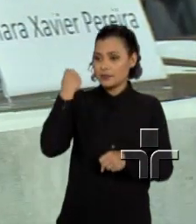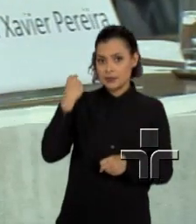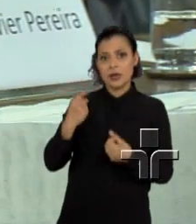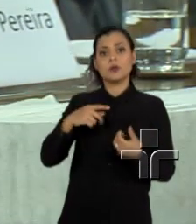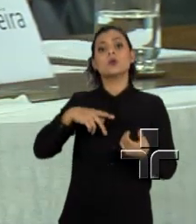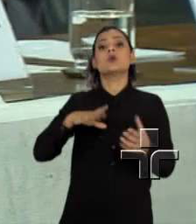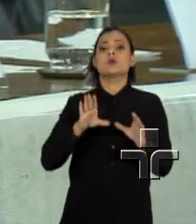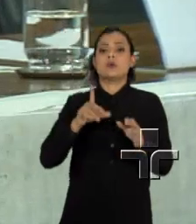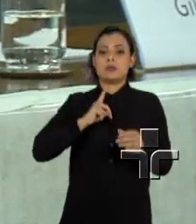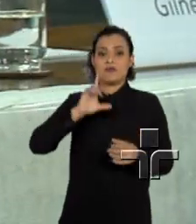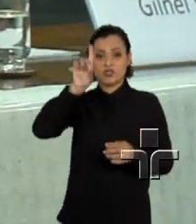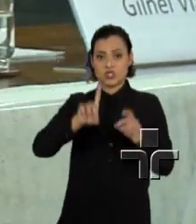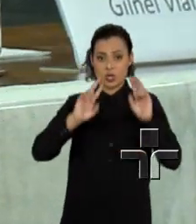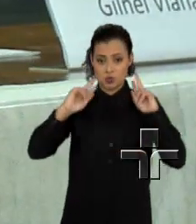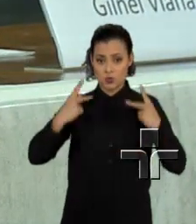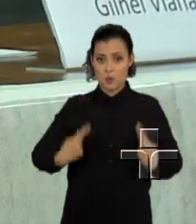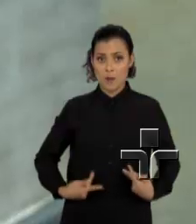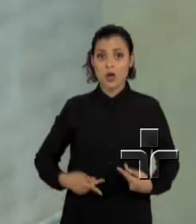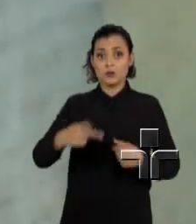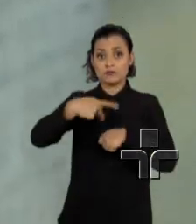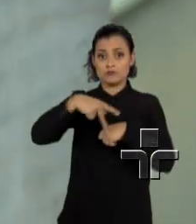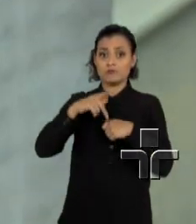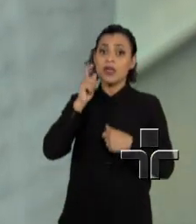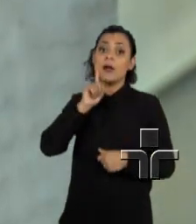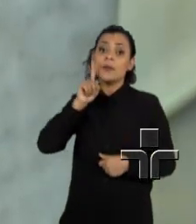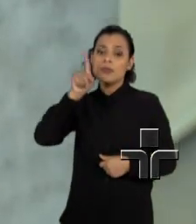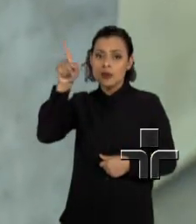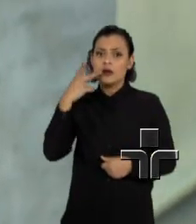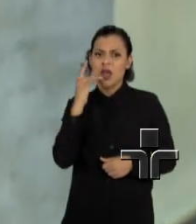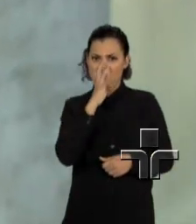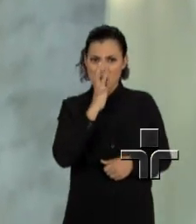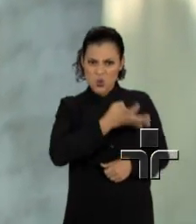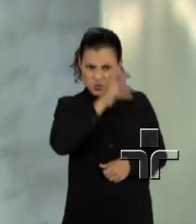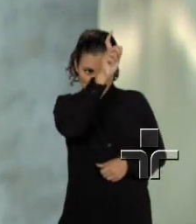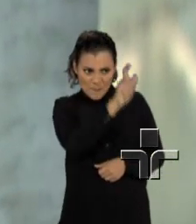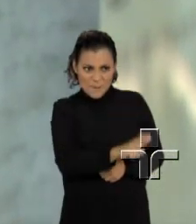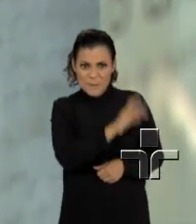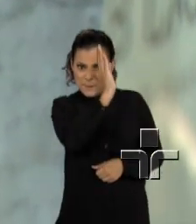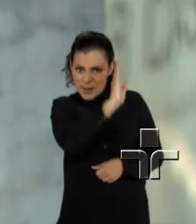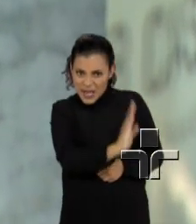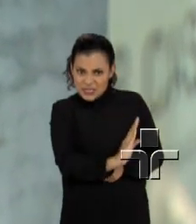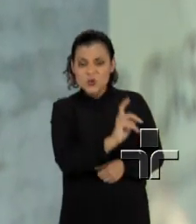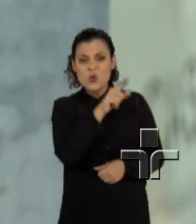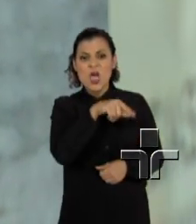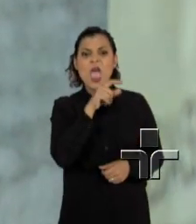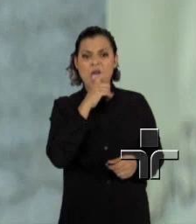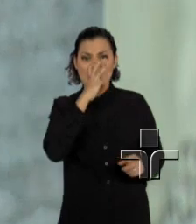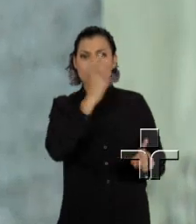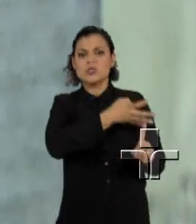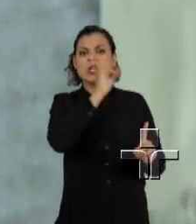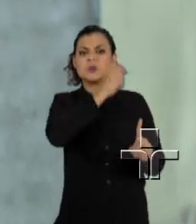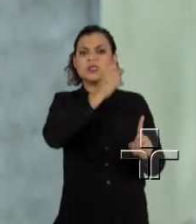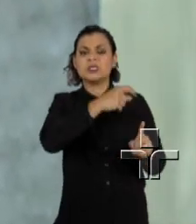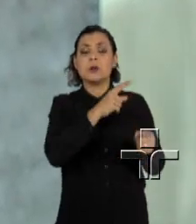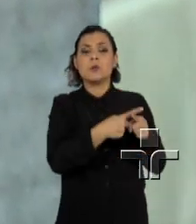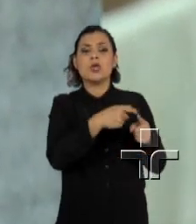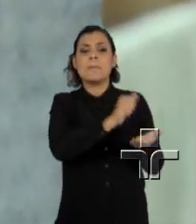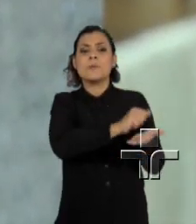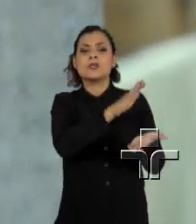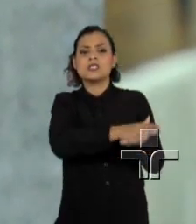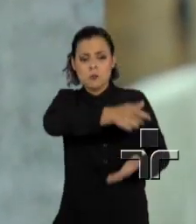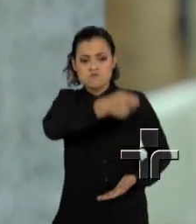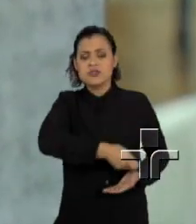Interamericana de Direitos Humanos considerou o Estado brasileiro culpado pela falta de investigação e punição